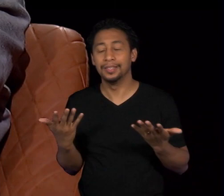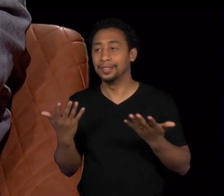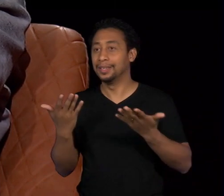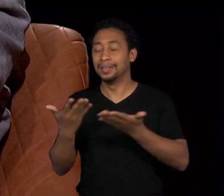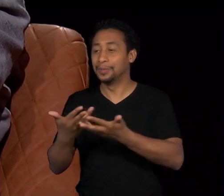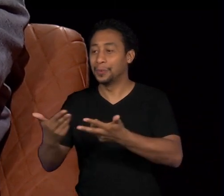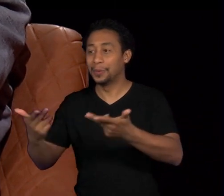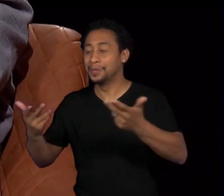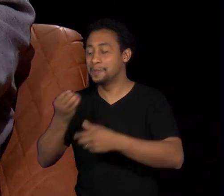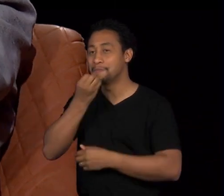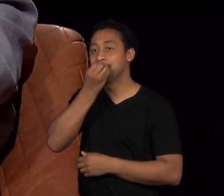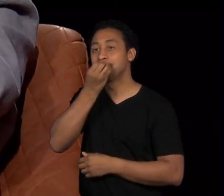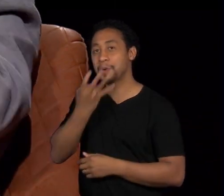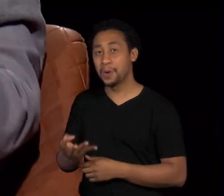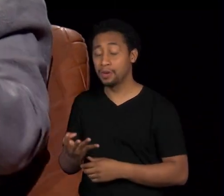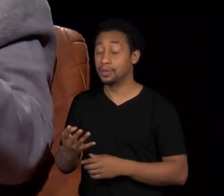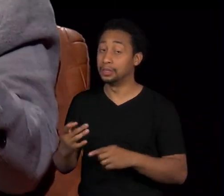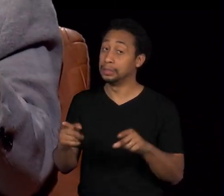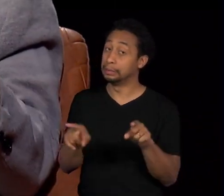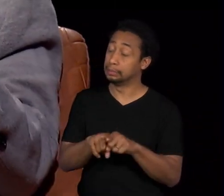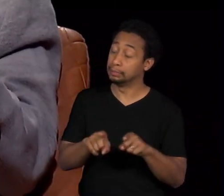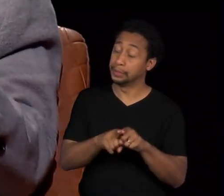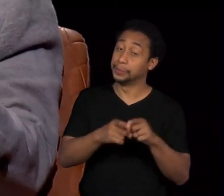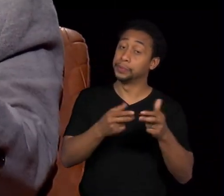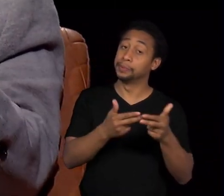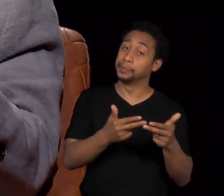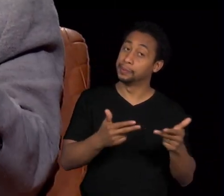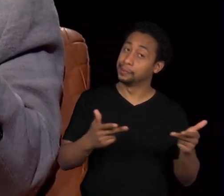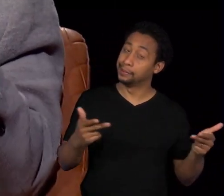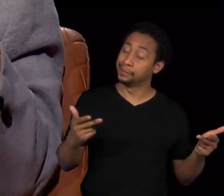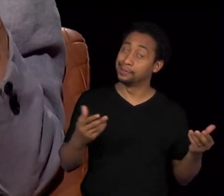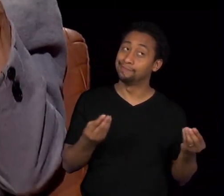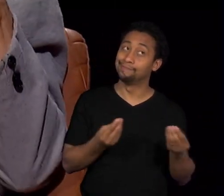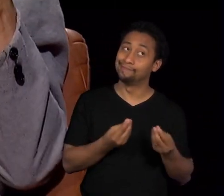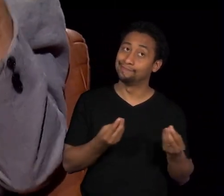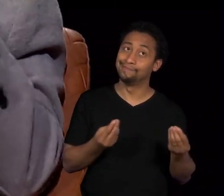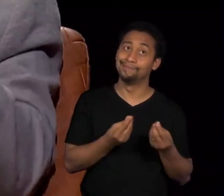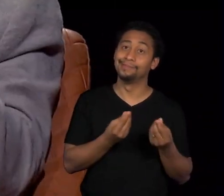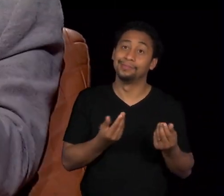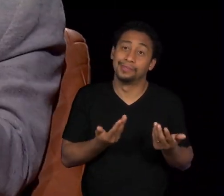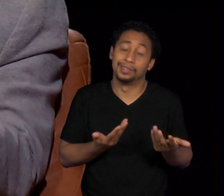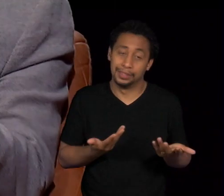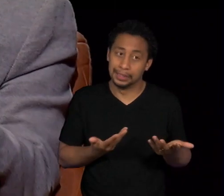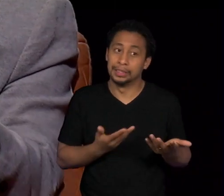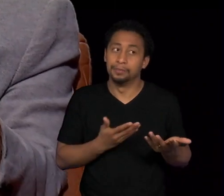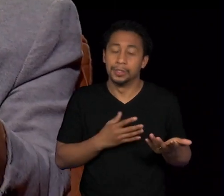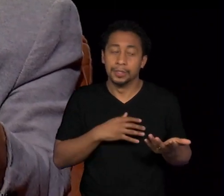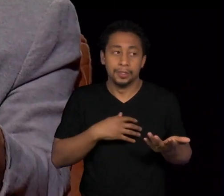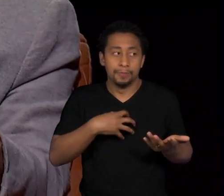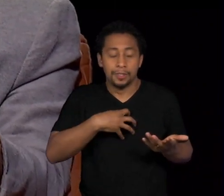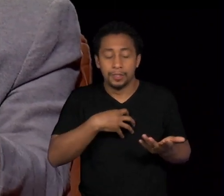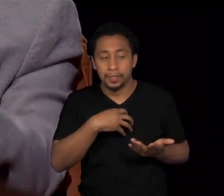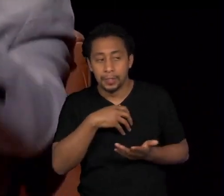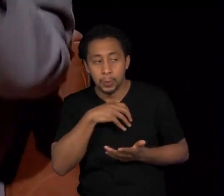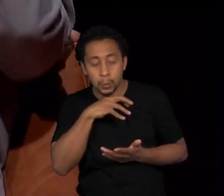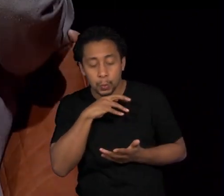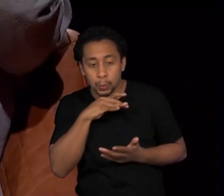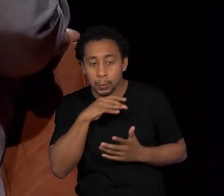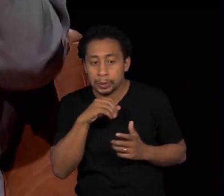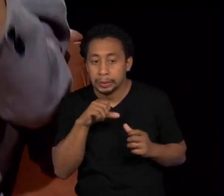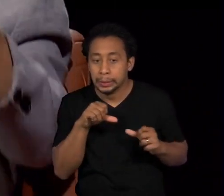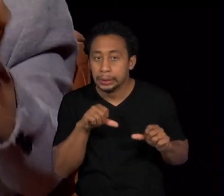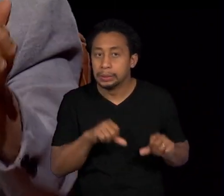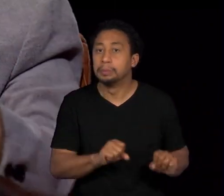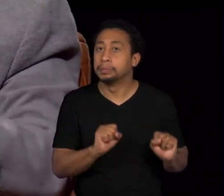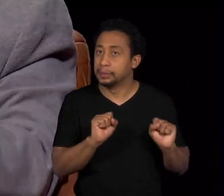bem Como podem ter um podem ser ativad os lados sombrios não é a